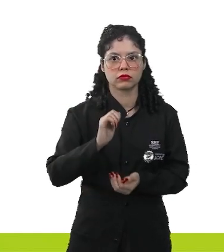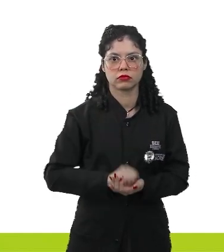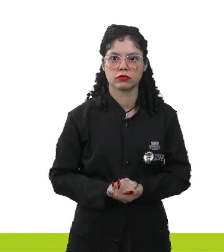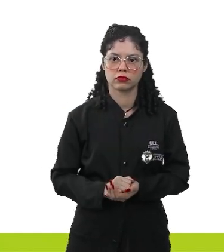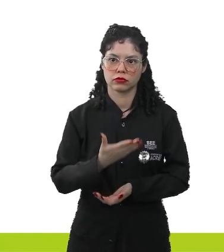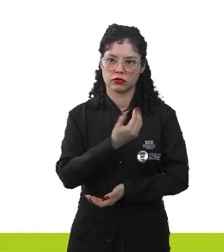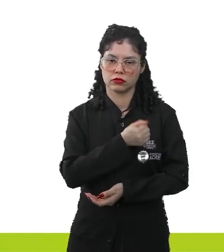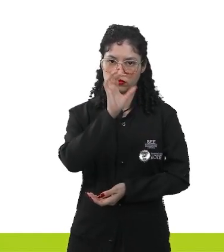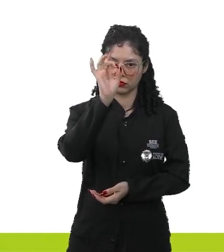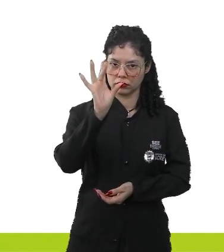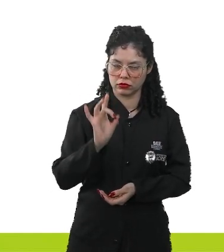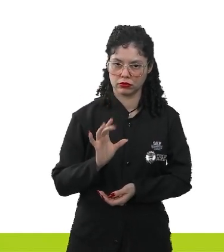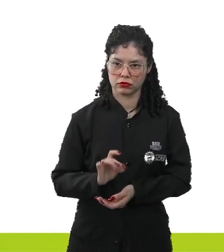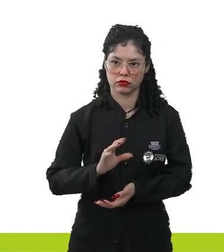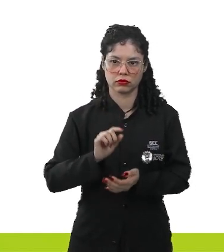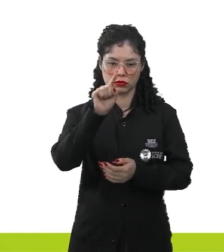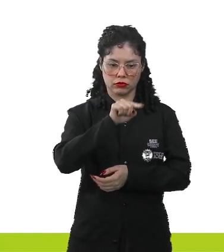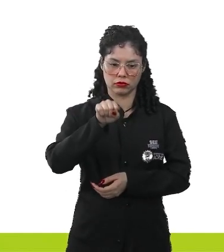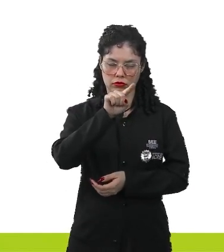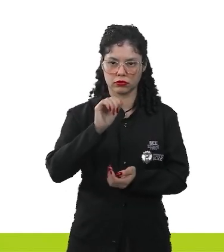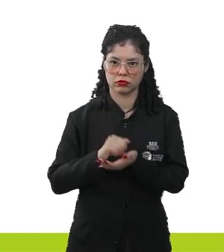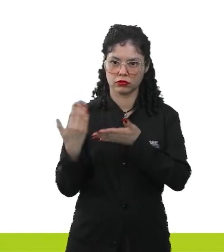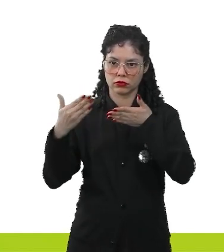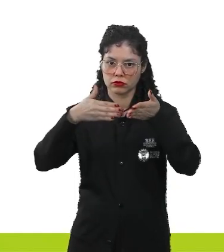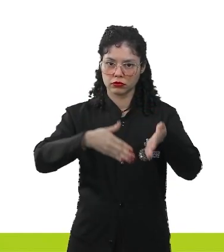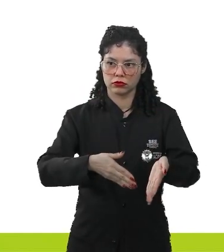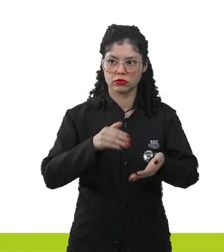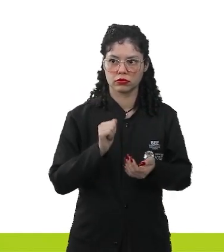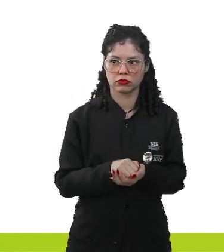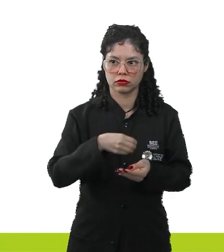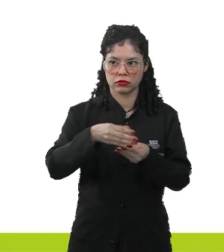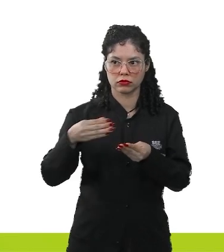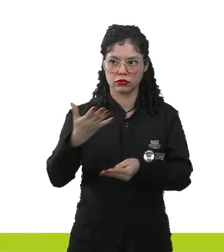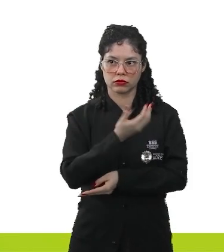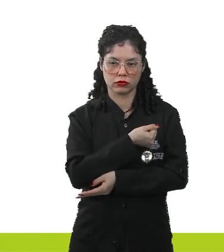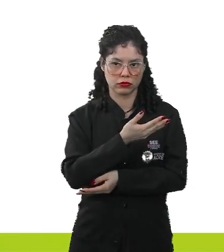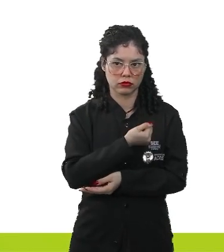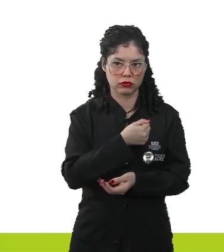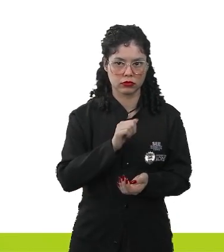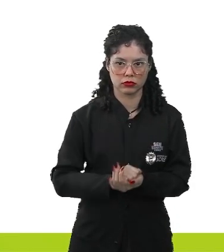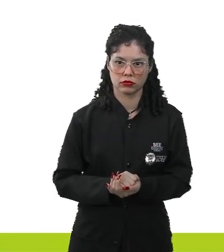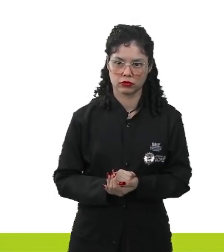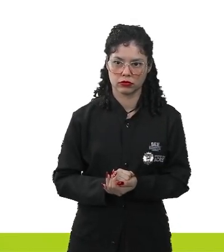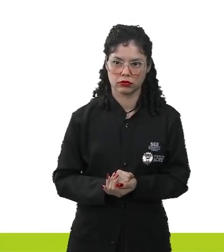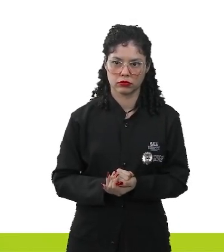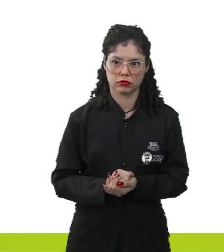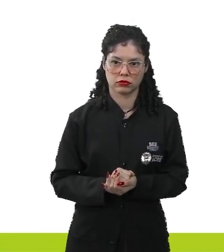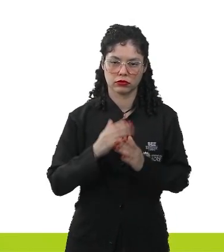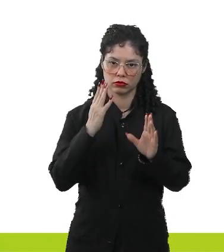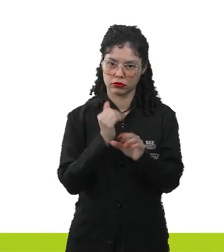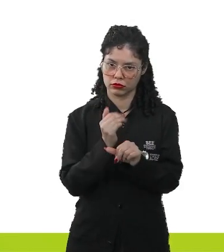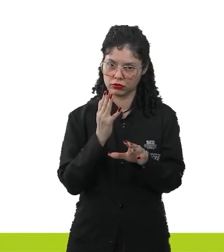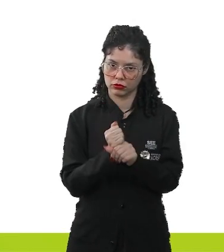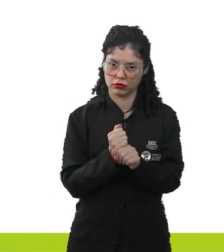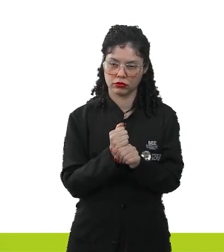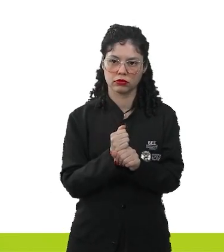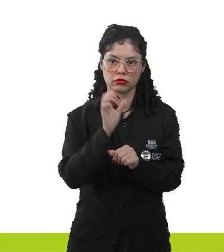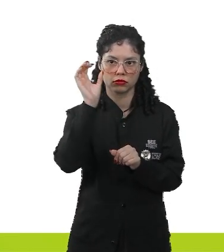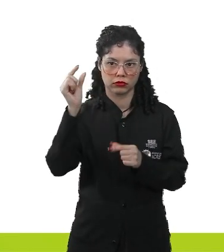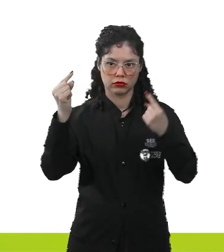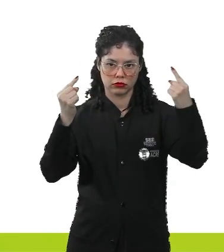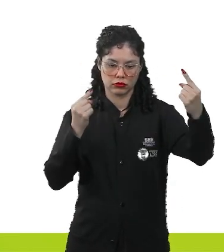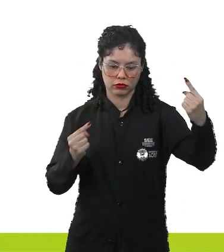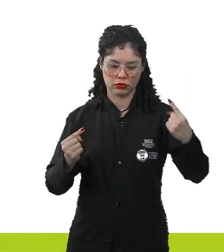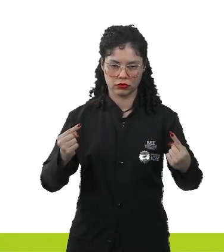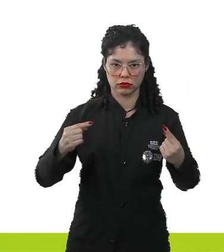número em cada círculo. O objetivo é distribuir os números de forma que as somas dos números em cada lado do